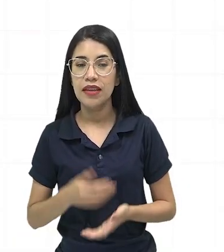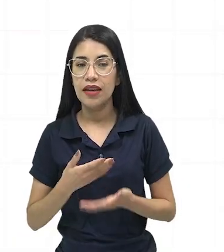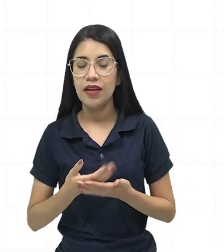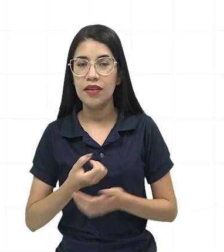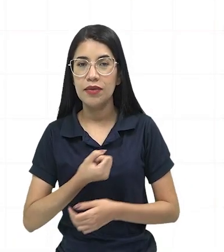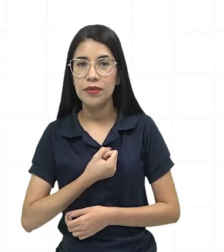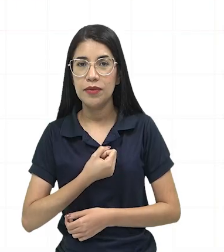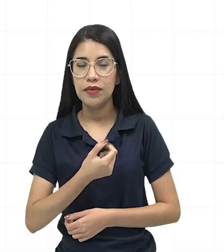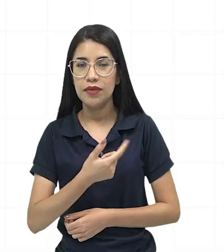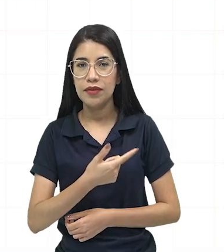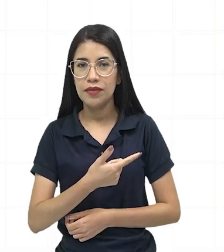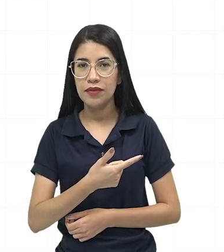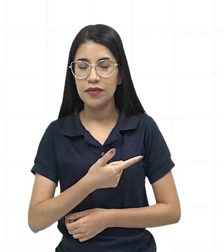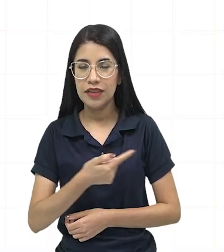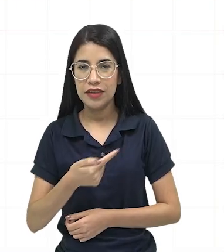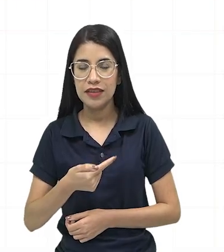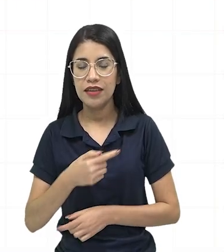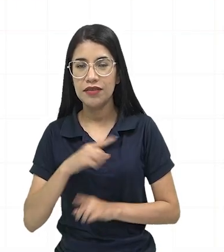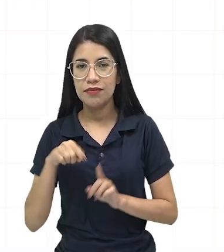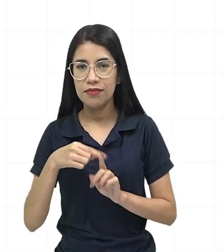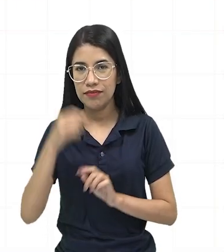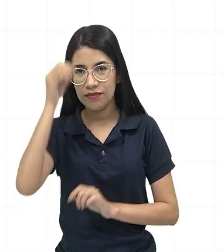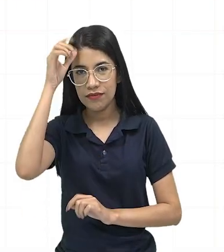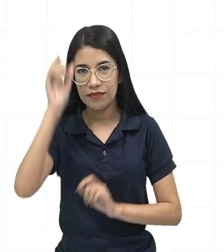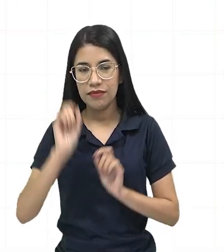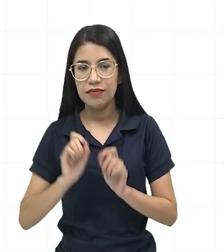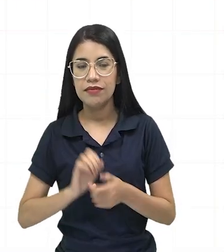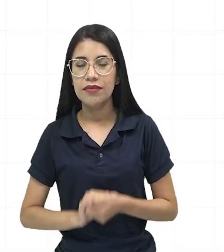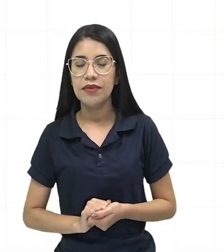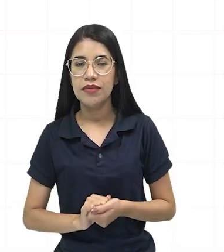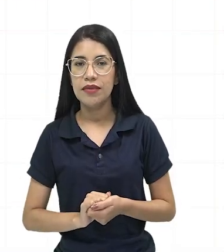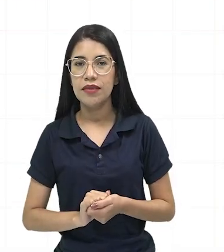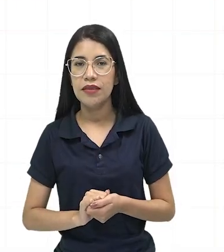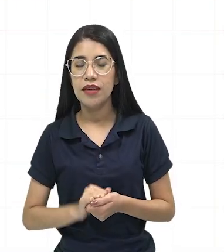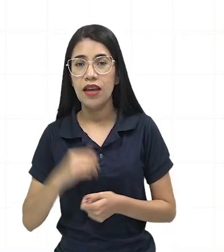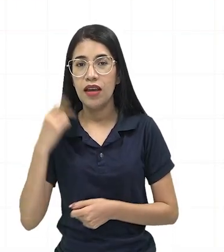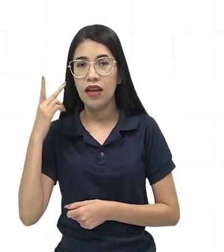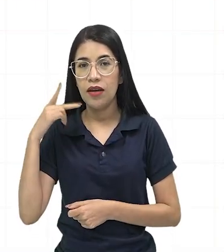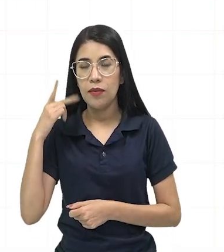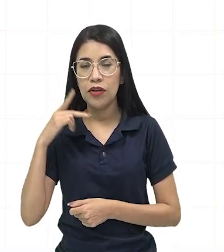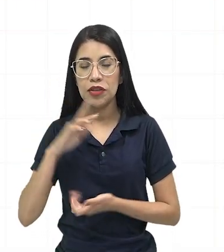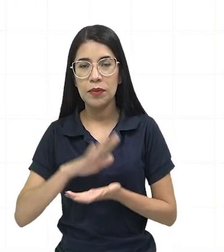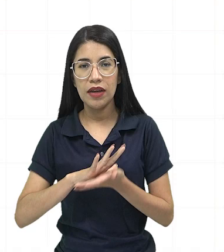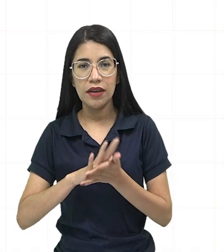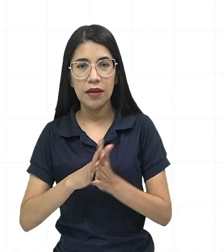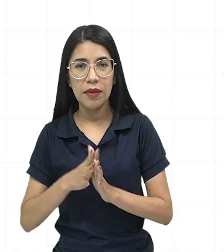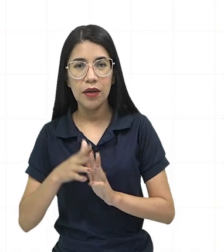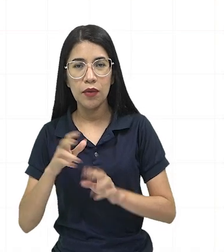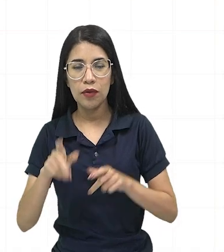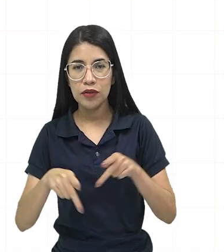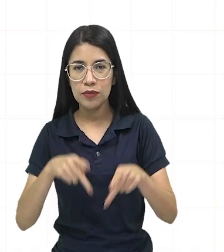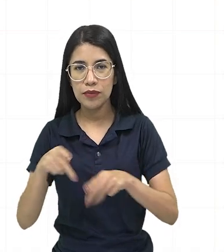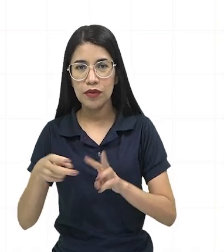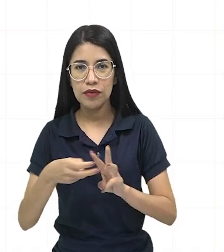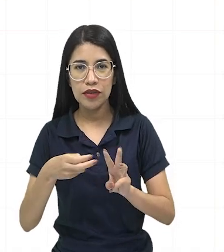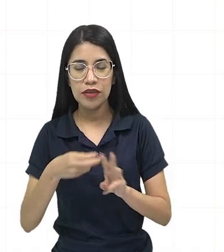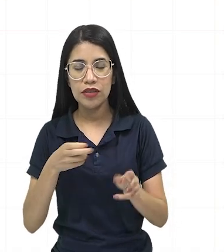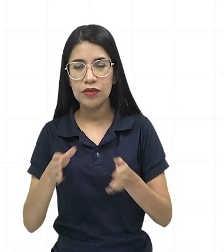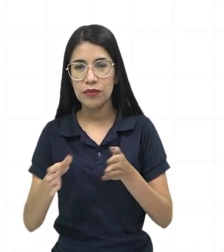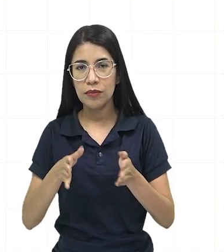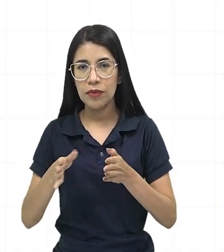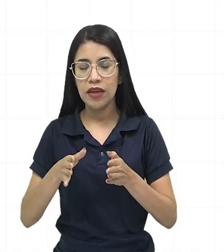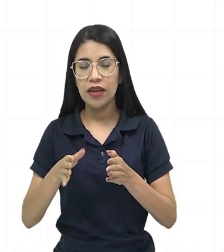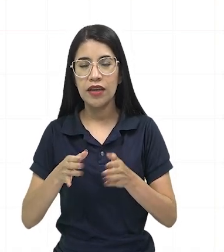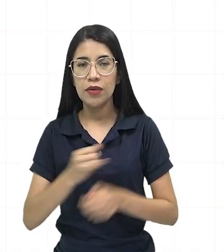aula de número 27 tem como objeto de conhecimento política de extermínio do indígena durante o Império.